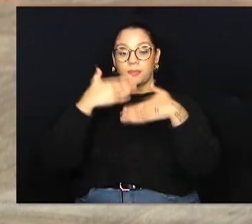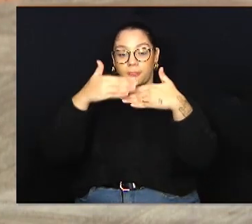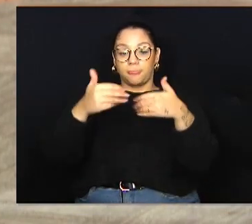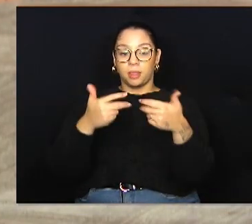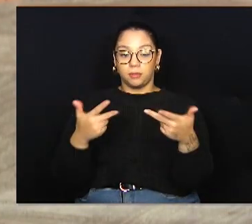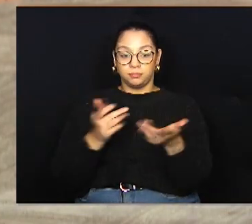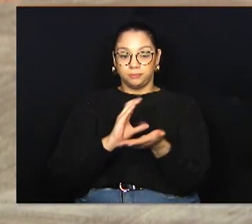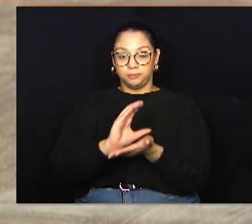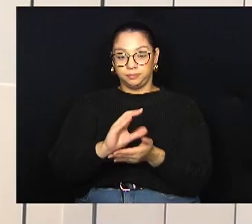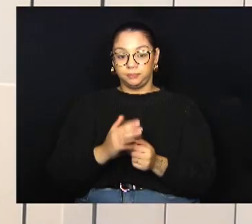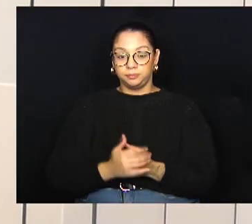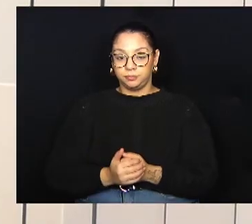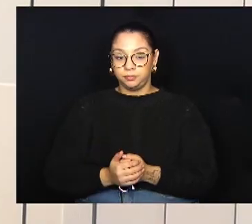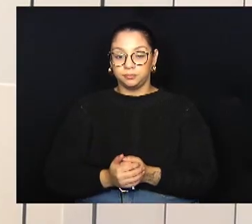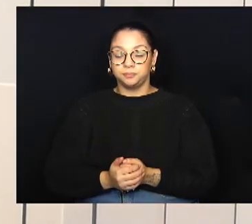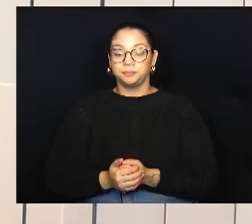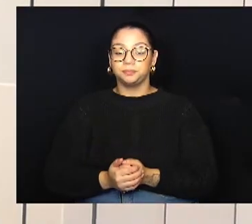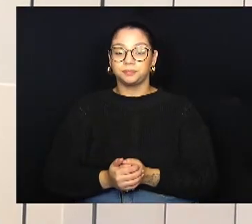do recurso.